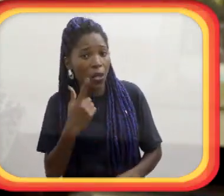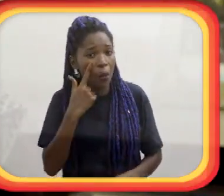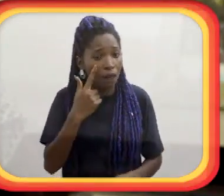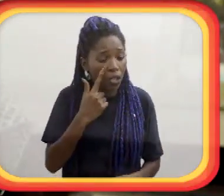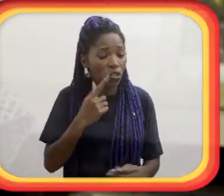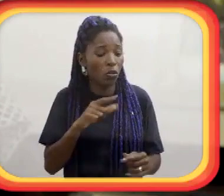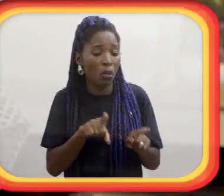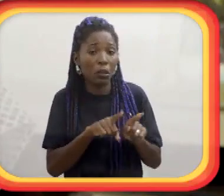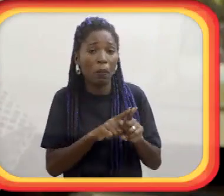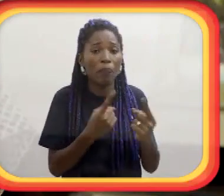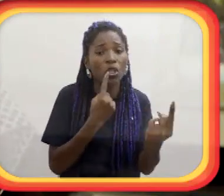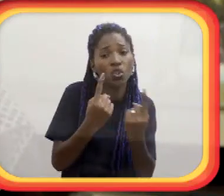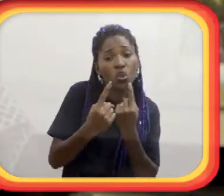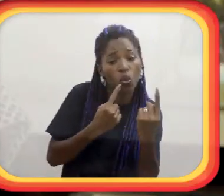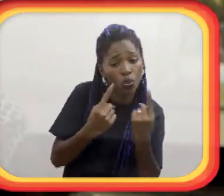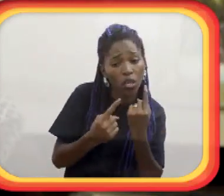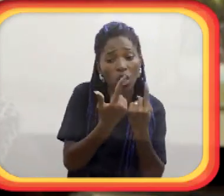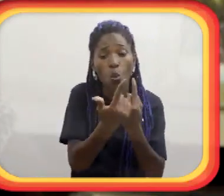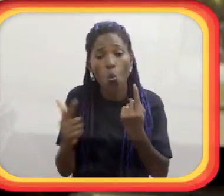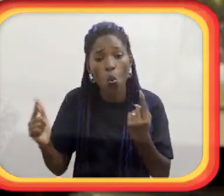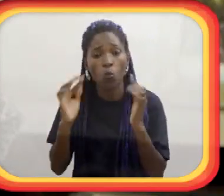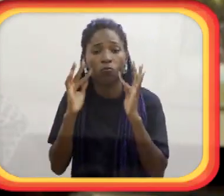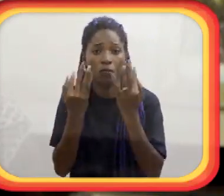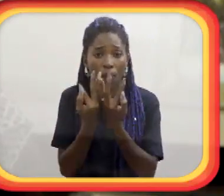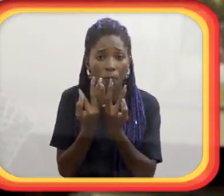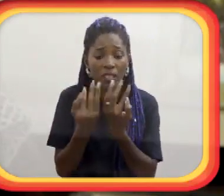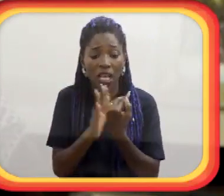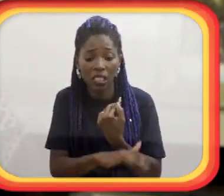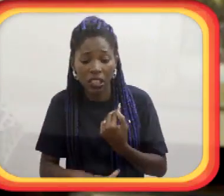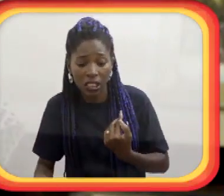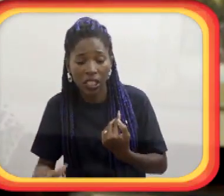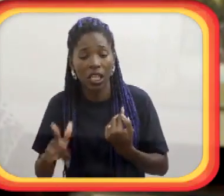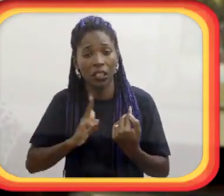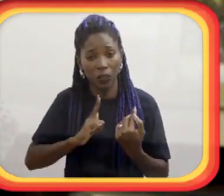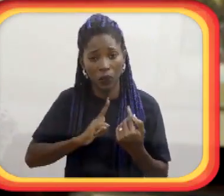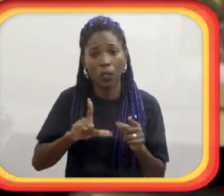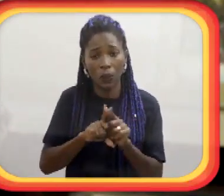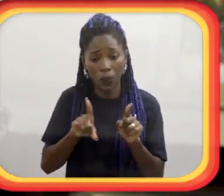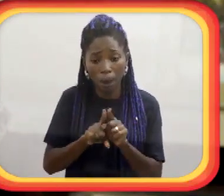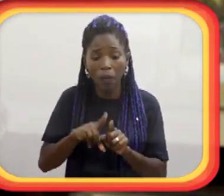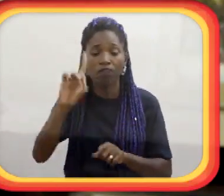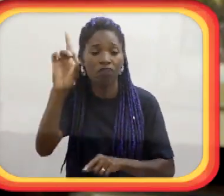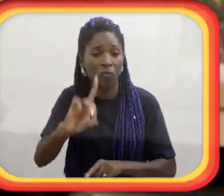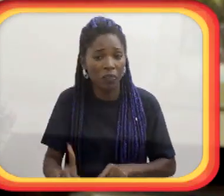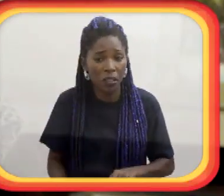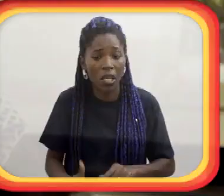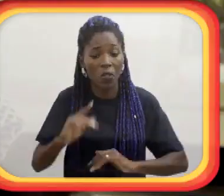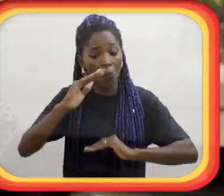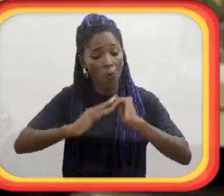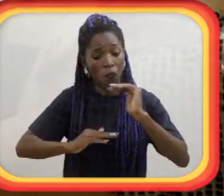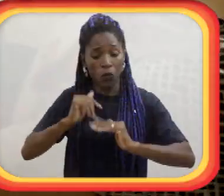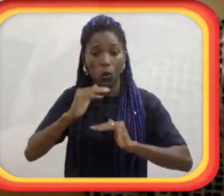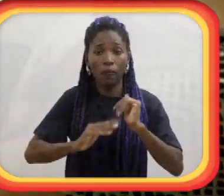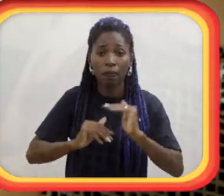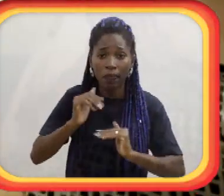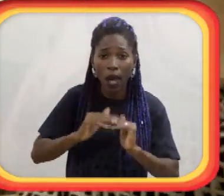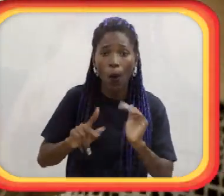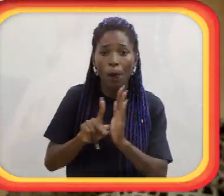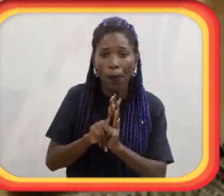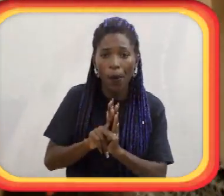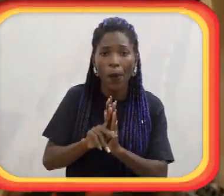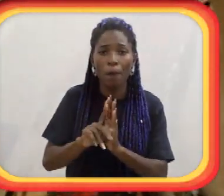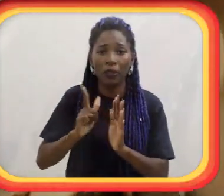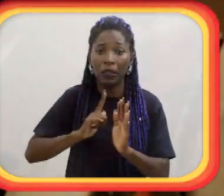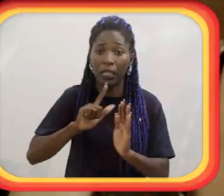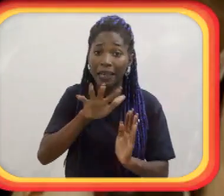faço a partir dela essa abordagem para dialogar com outras famílias de crianças com deficiência e de adultos com deficiência também,